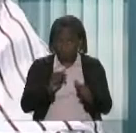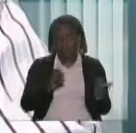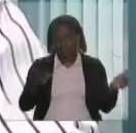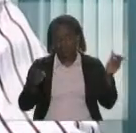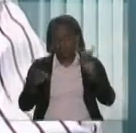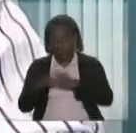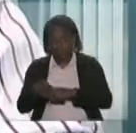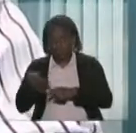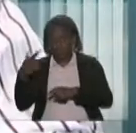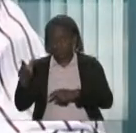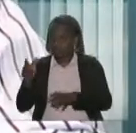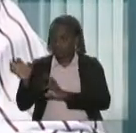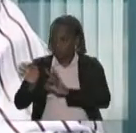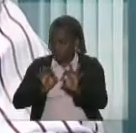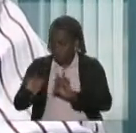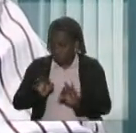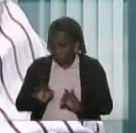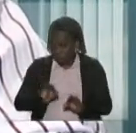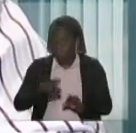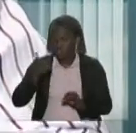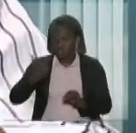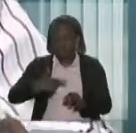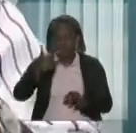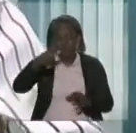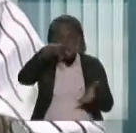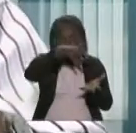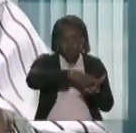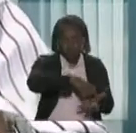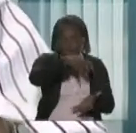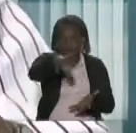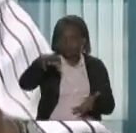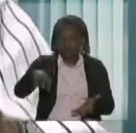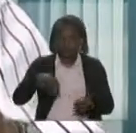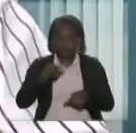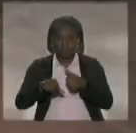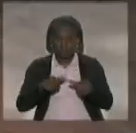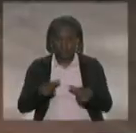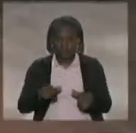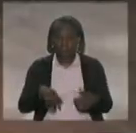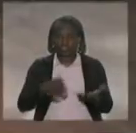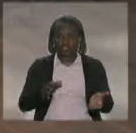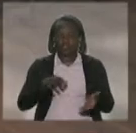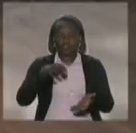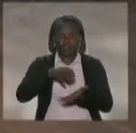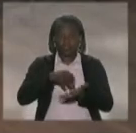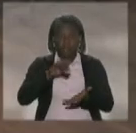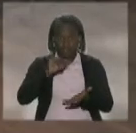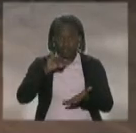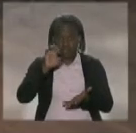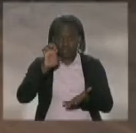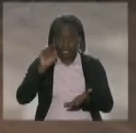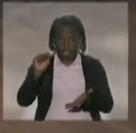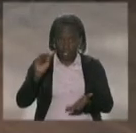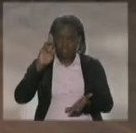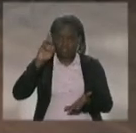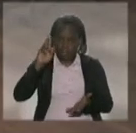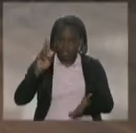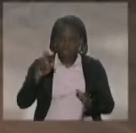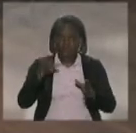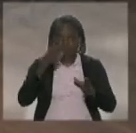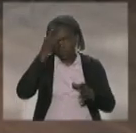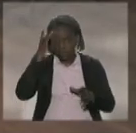requalifica em relógio a ele em outro órgão ou setor o instituto é a gestão de pessoal de engenharia mais um pouco